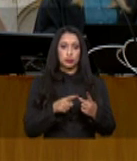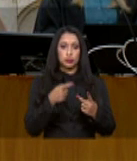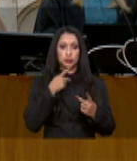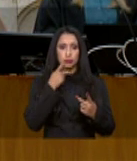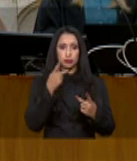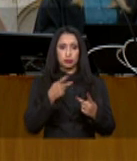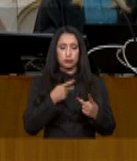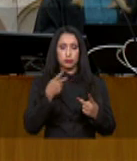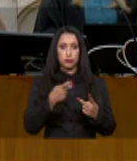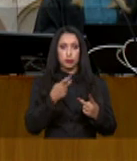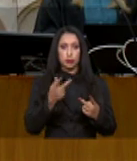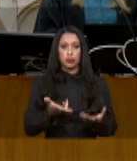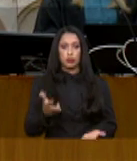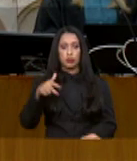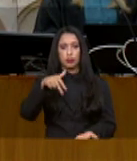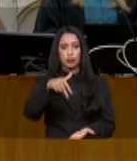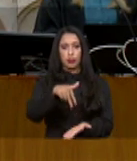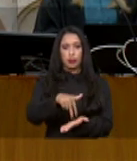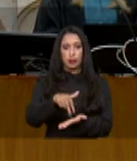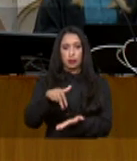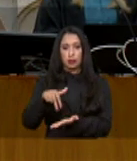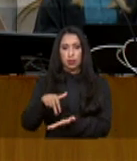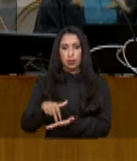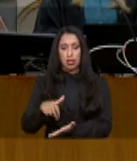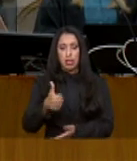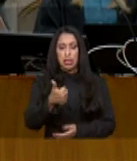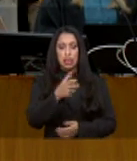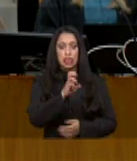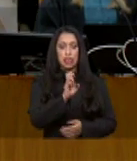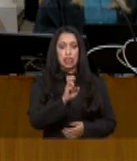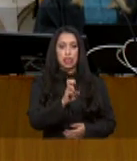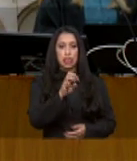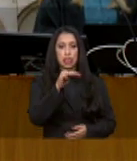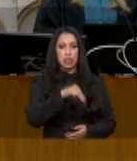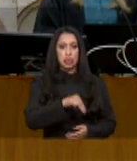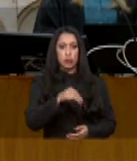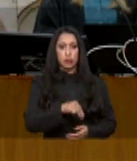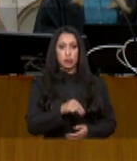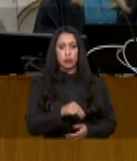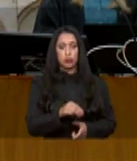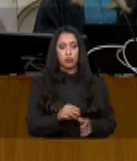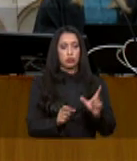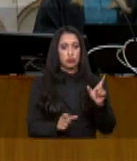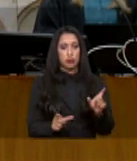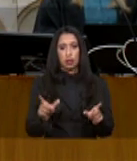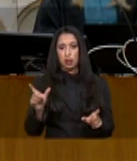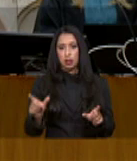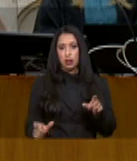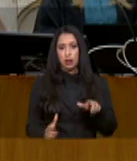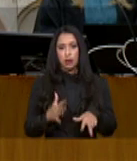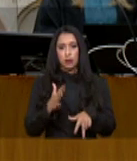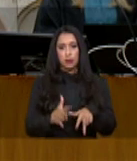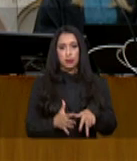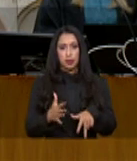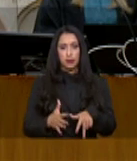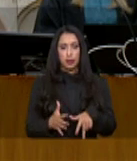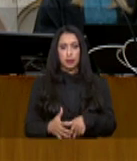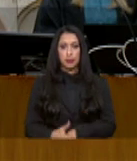requerentes que ora assumirão a tribuna terão 15 minutos cada um para a sustentação oral.